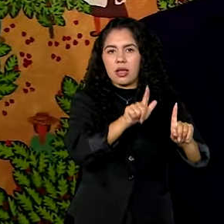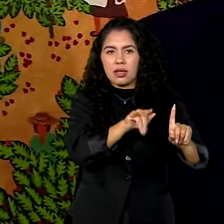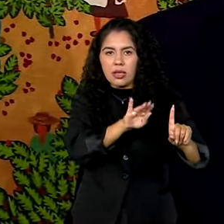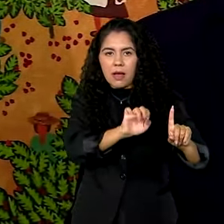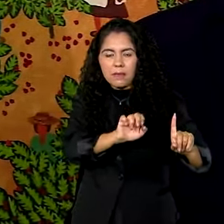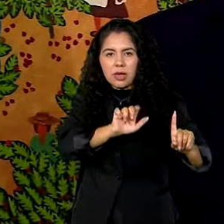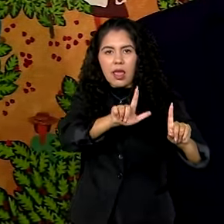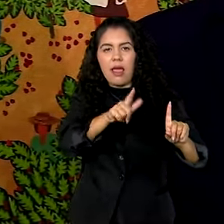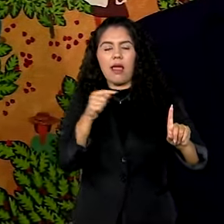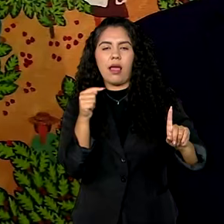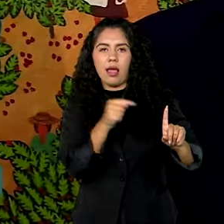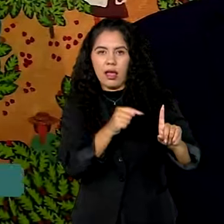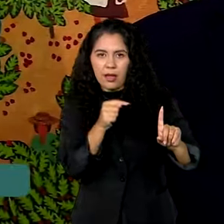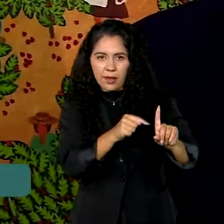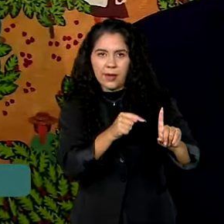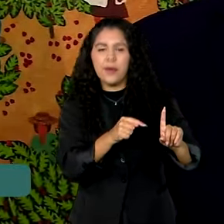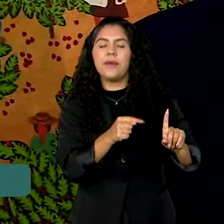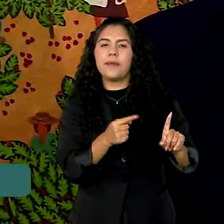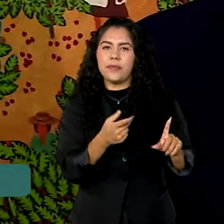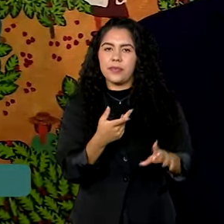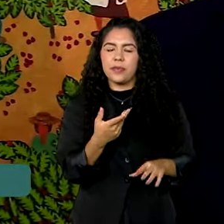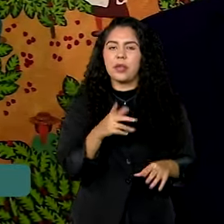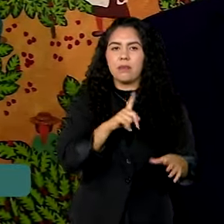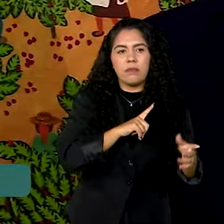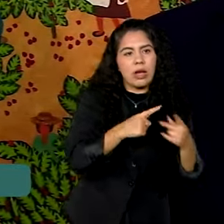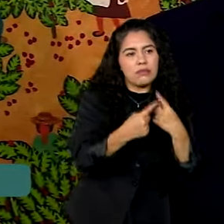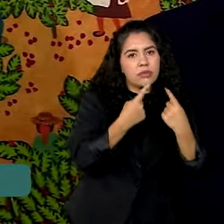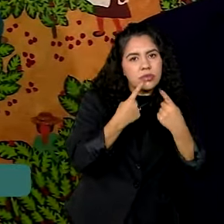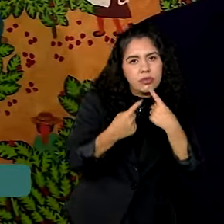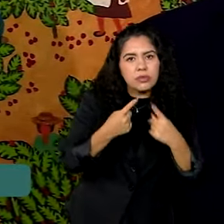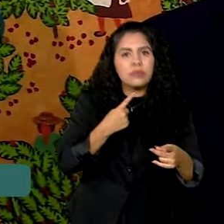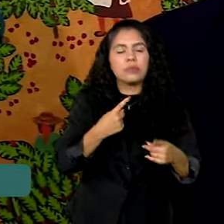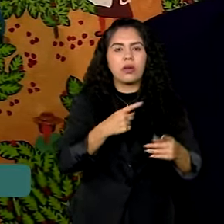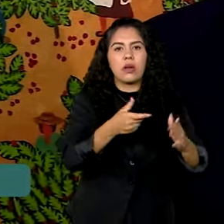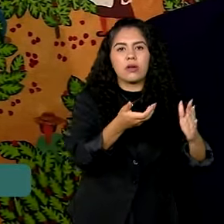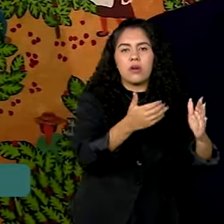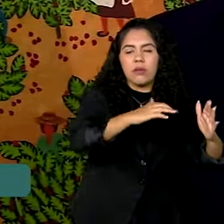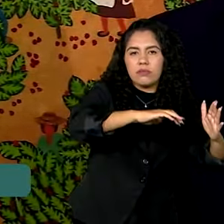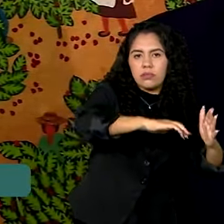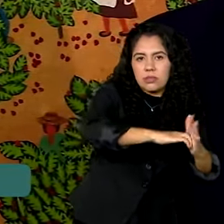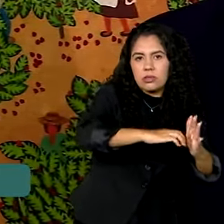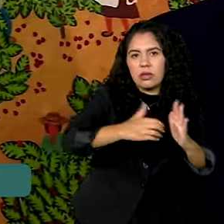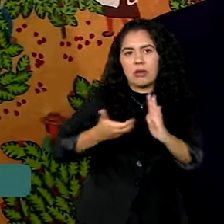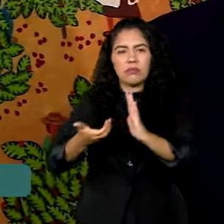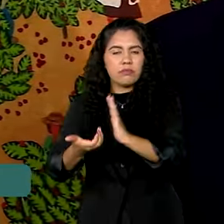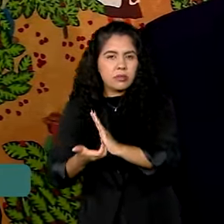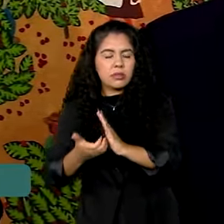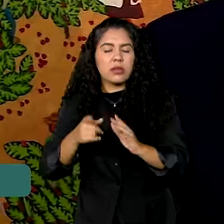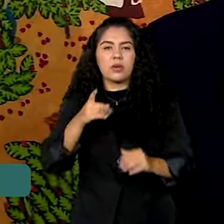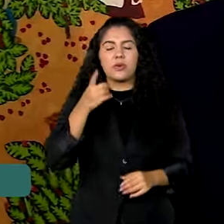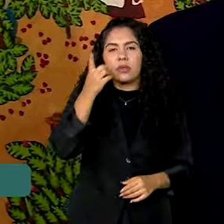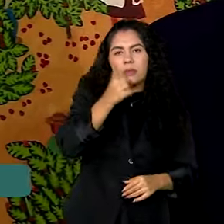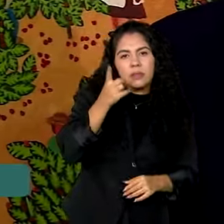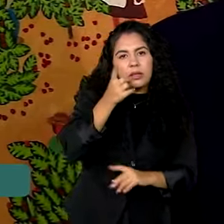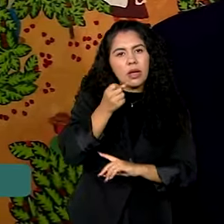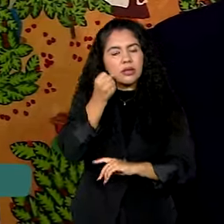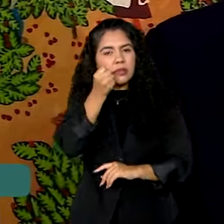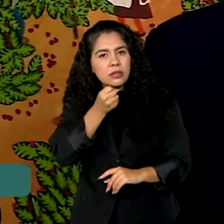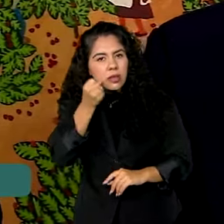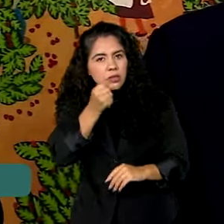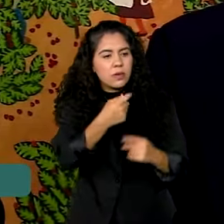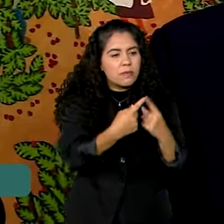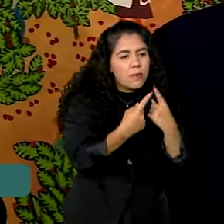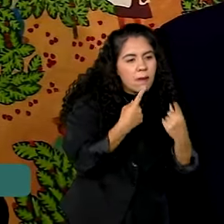às bancadas, nas conversas com as bancadas, conversas individuais com os senadores e senadoras,